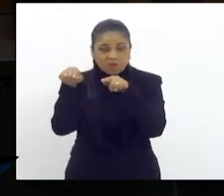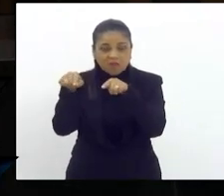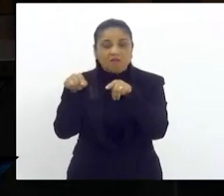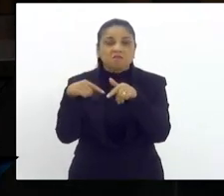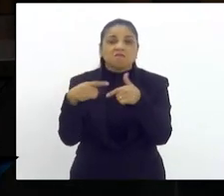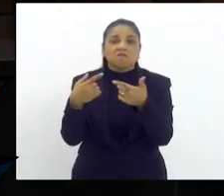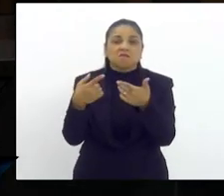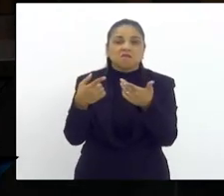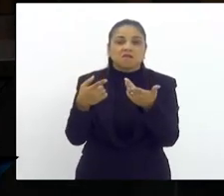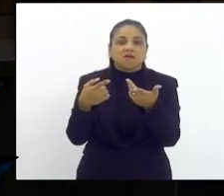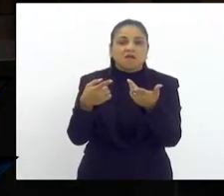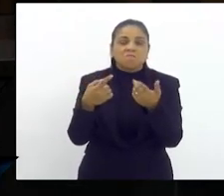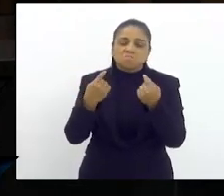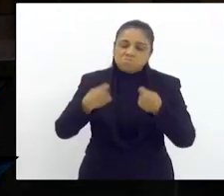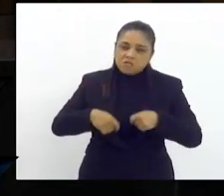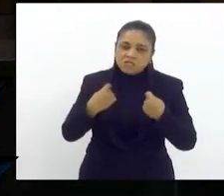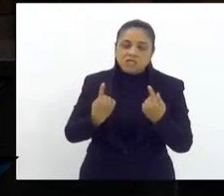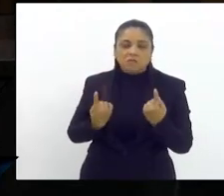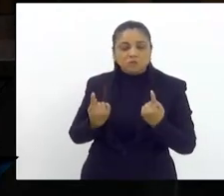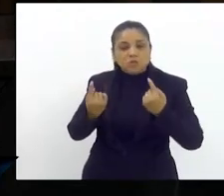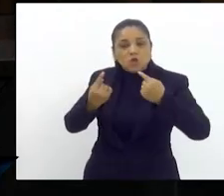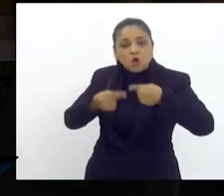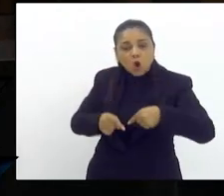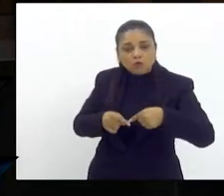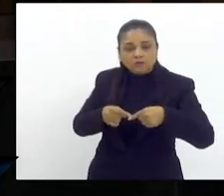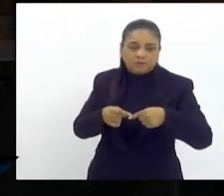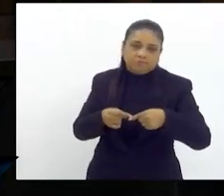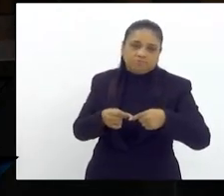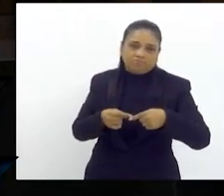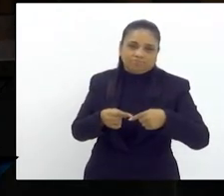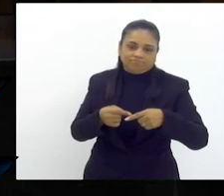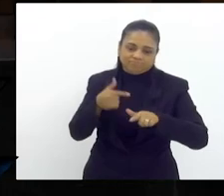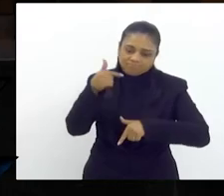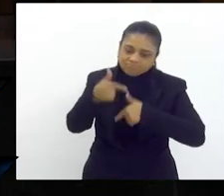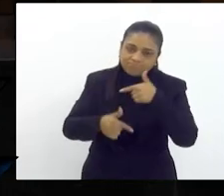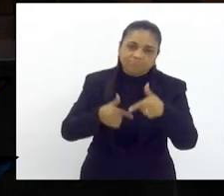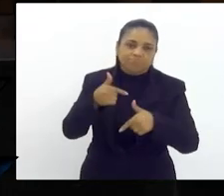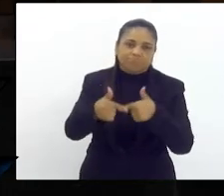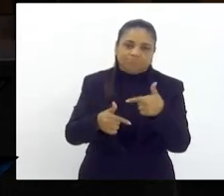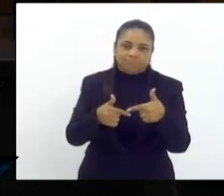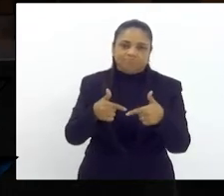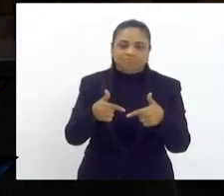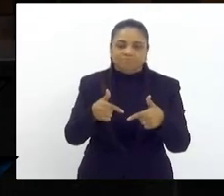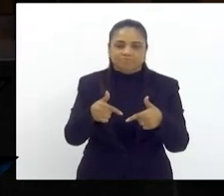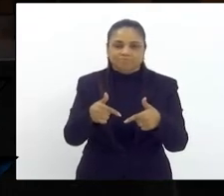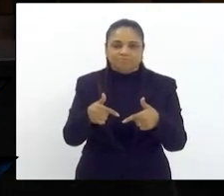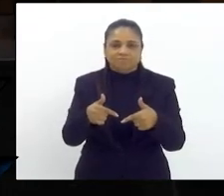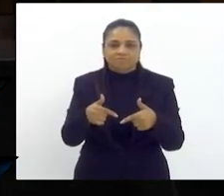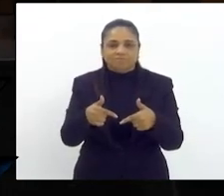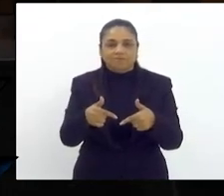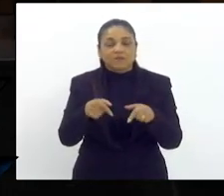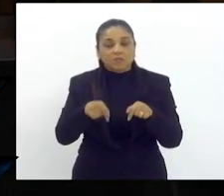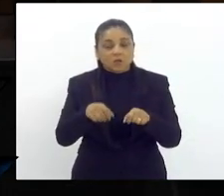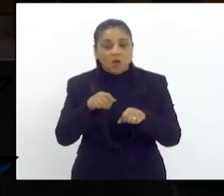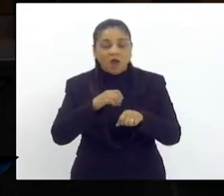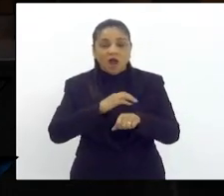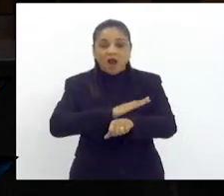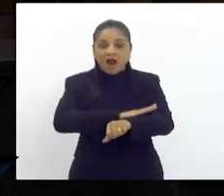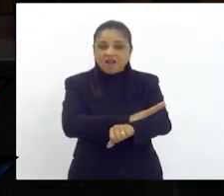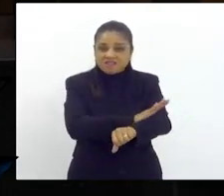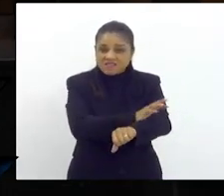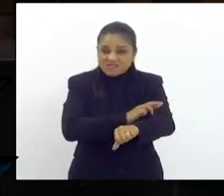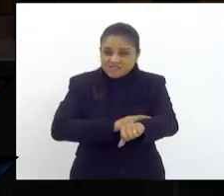precisamos combater energicamente com o racismo e nossa sociedade não